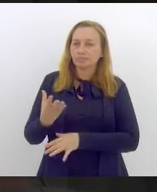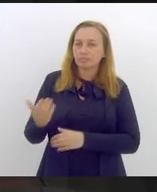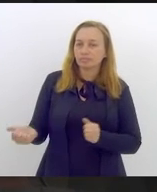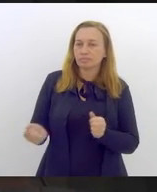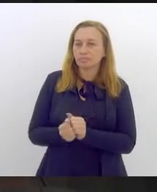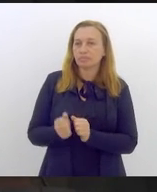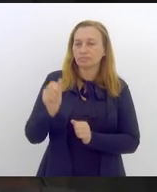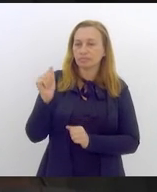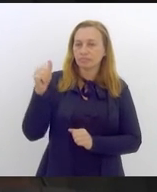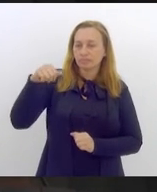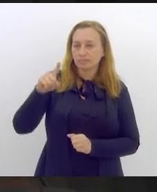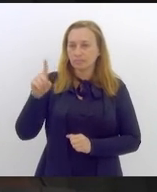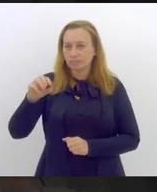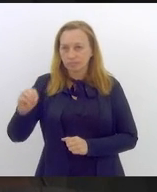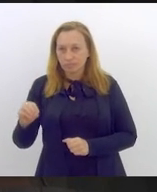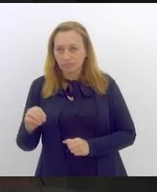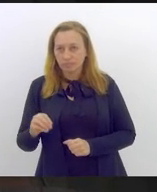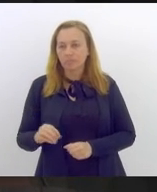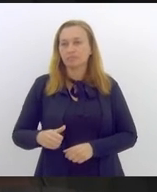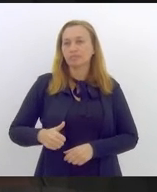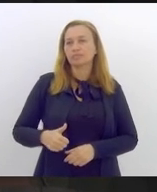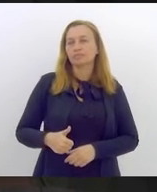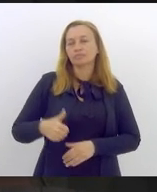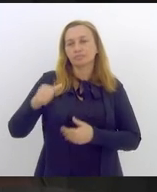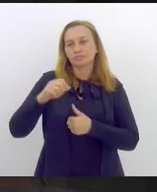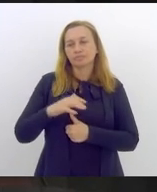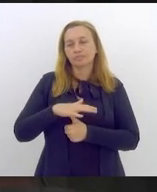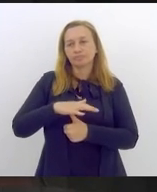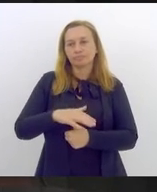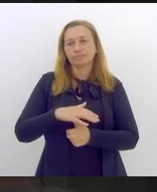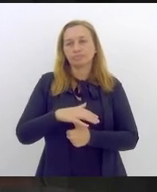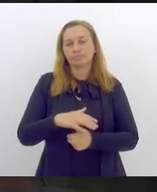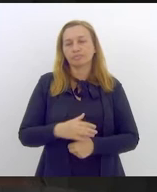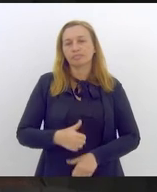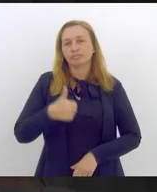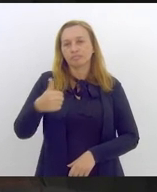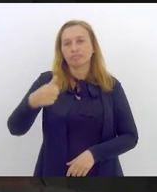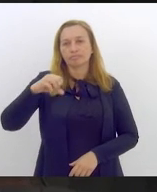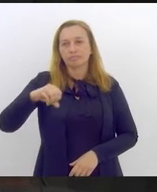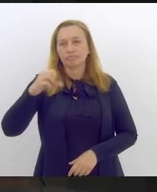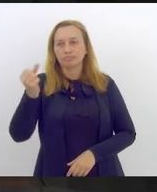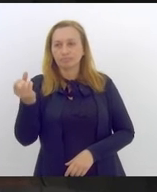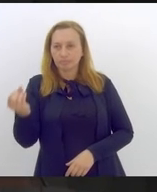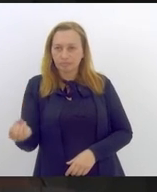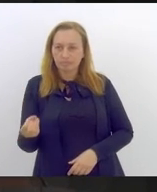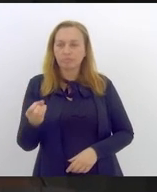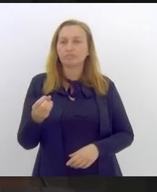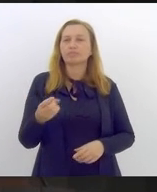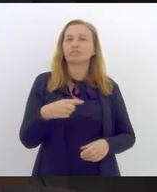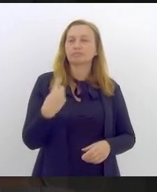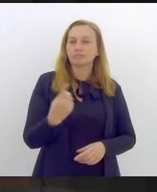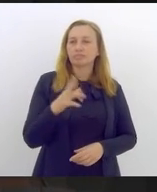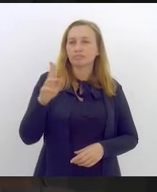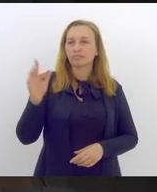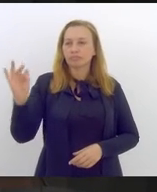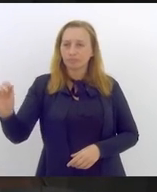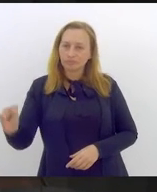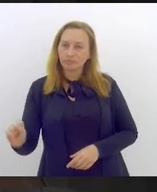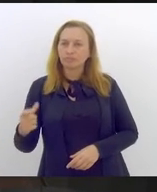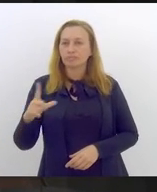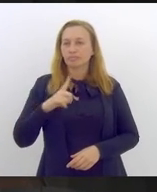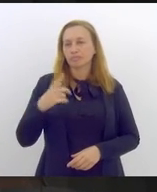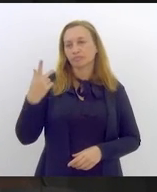Teixeira e seu primeiro reitor no ano de 1960 a nossa UEF que leva oficialmente o seu nome